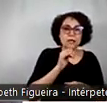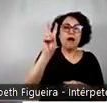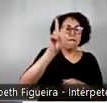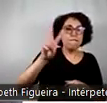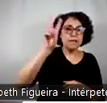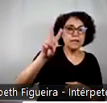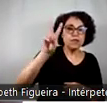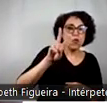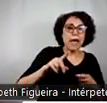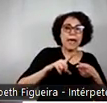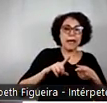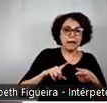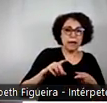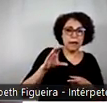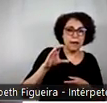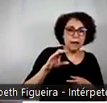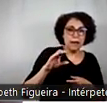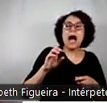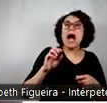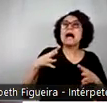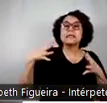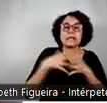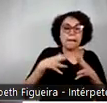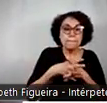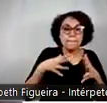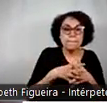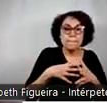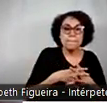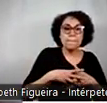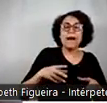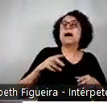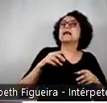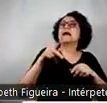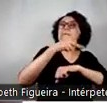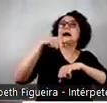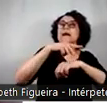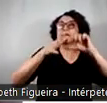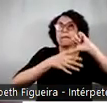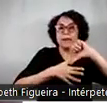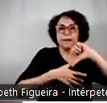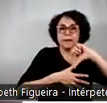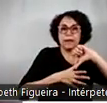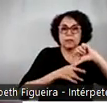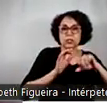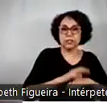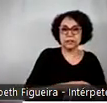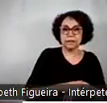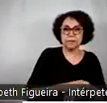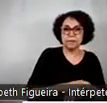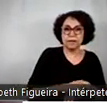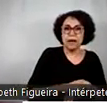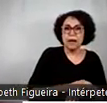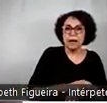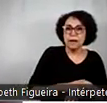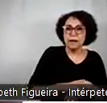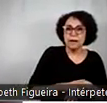Fiscalização flagra crianças, né, pedindo, fazendo mendicância, né, nos jornais. O governo, o